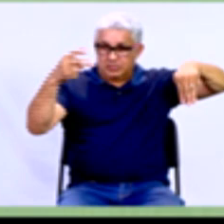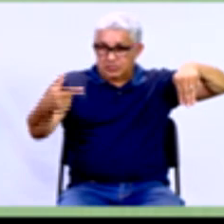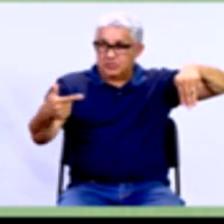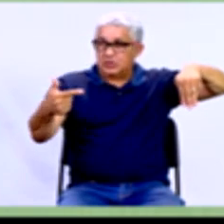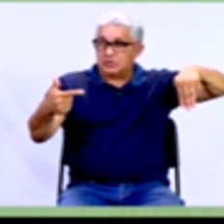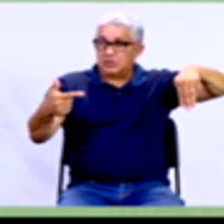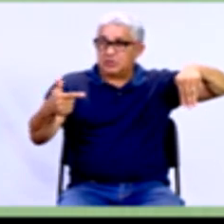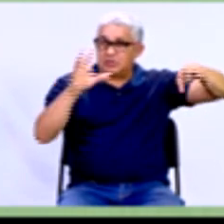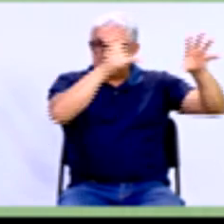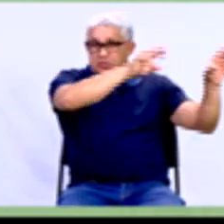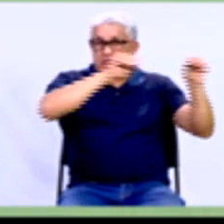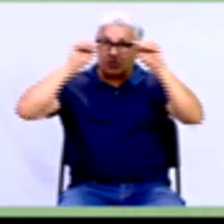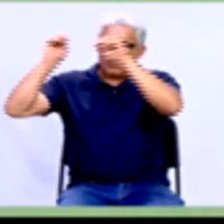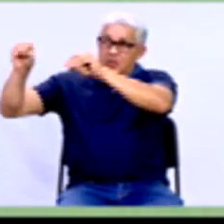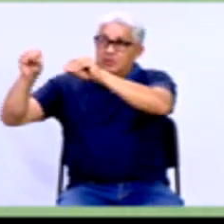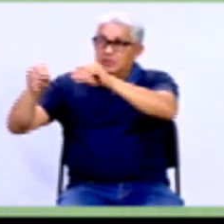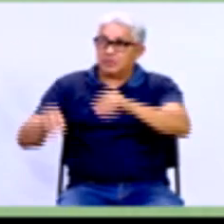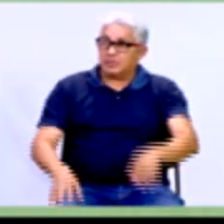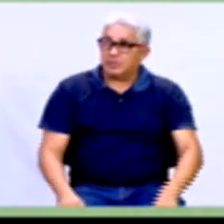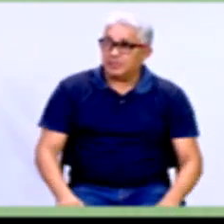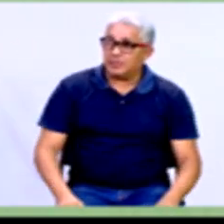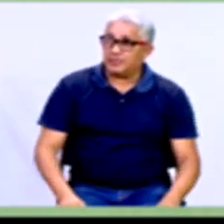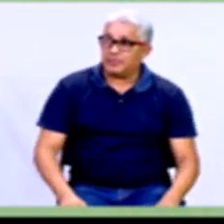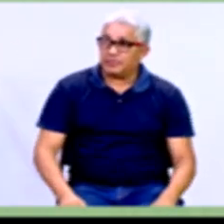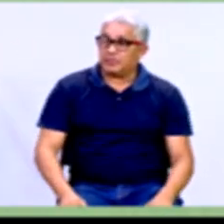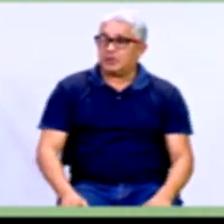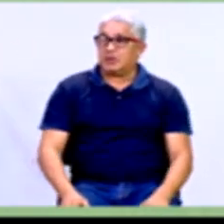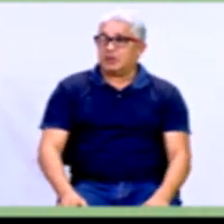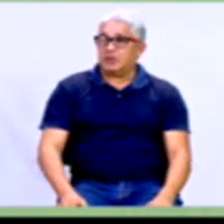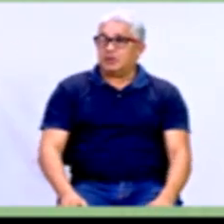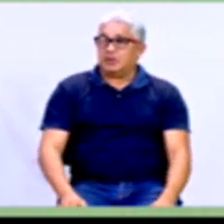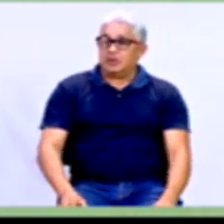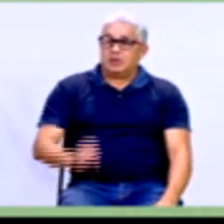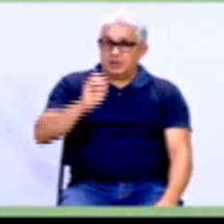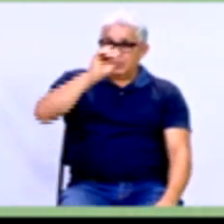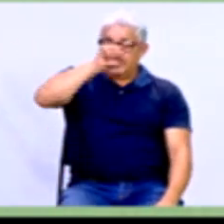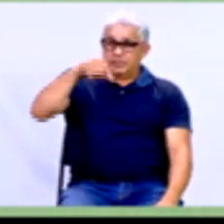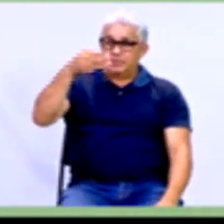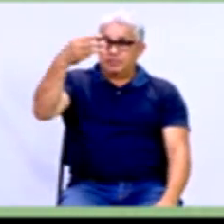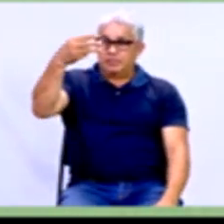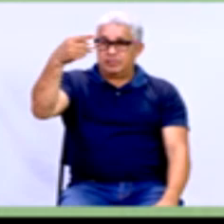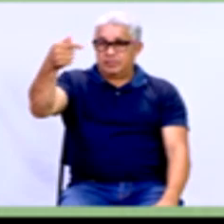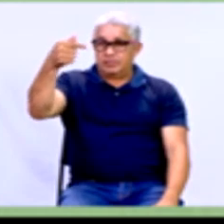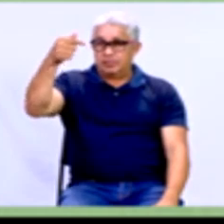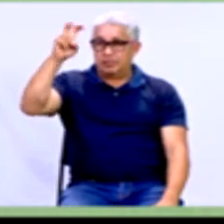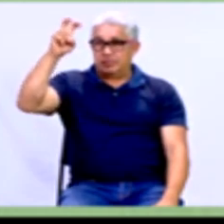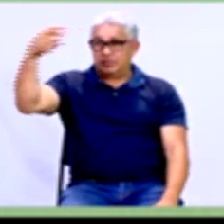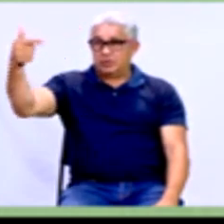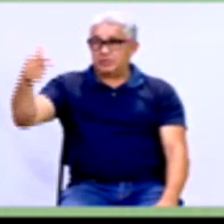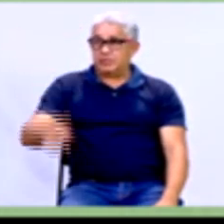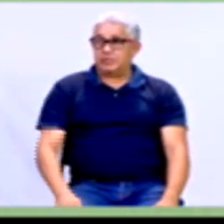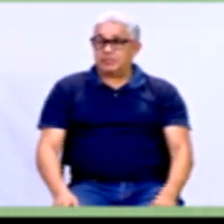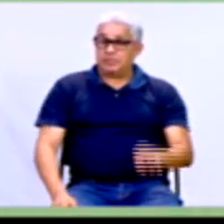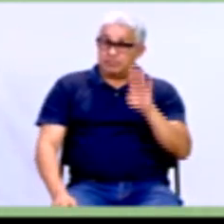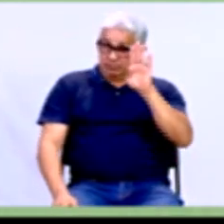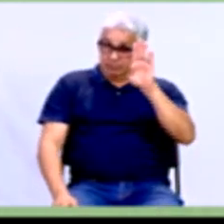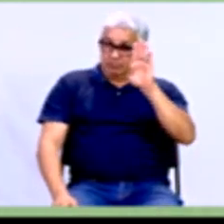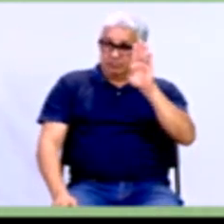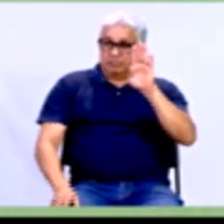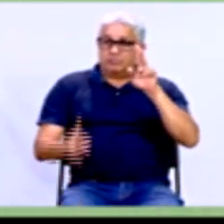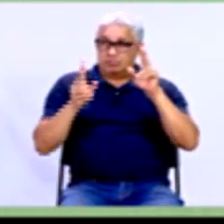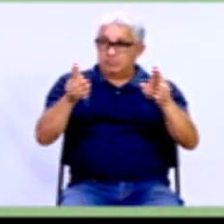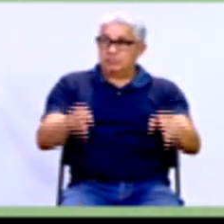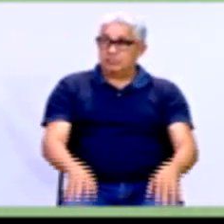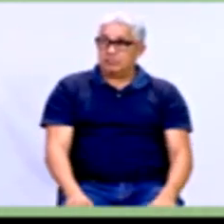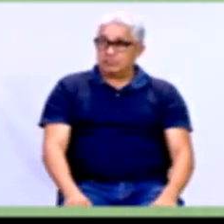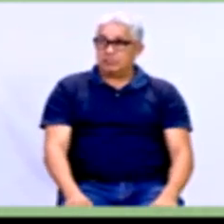cá, para a gente já continuar a nossa equação. Então, vamos lá. A equação de B é igual